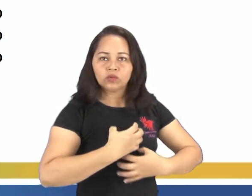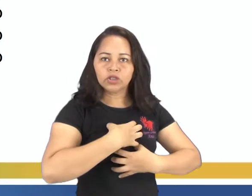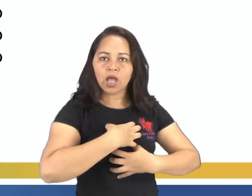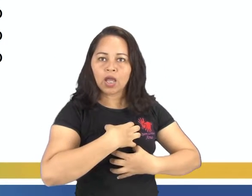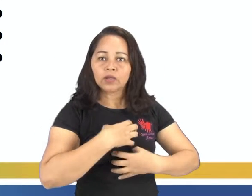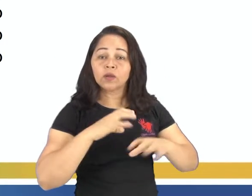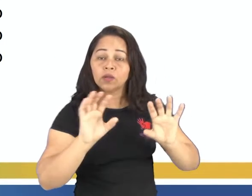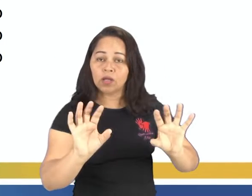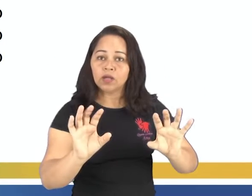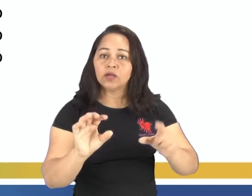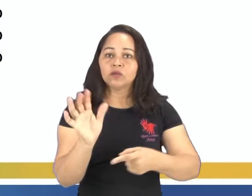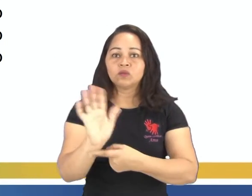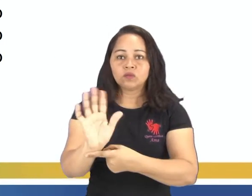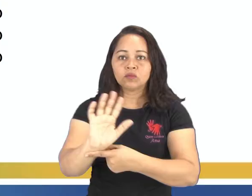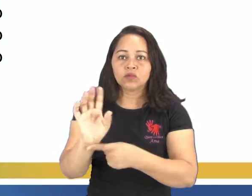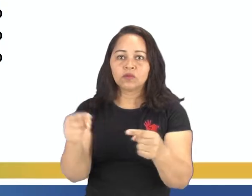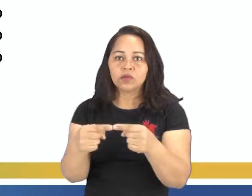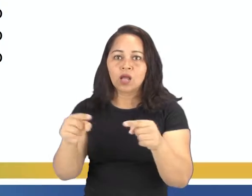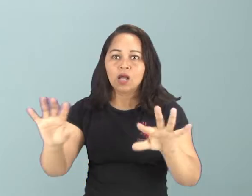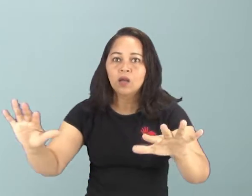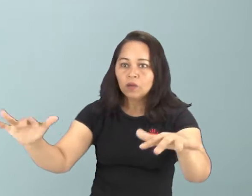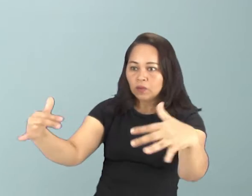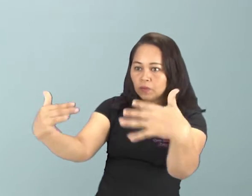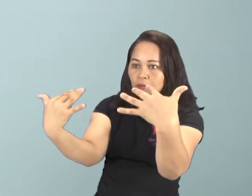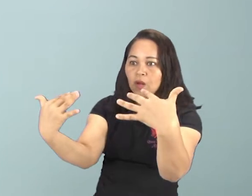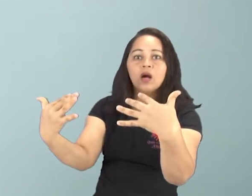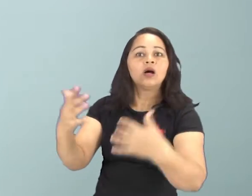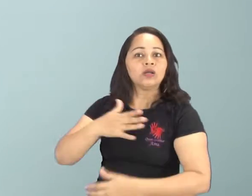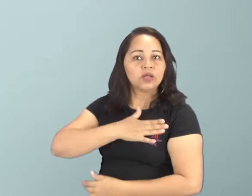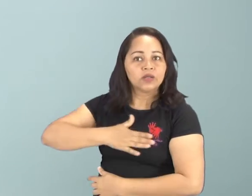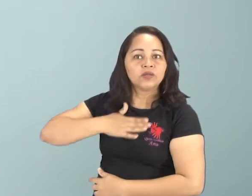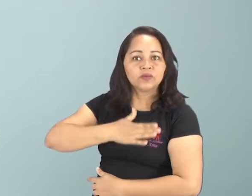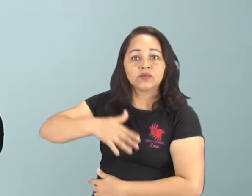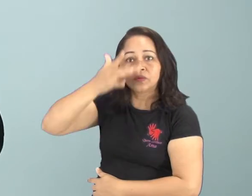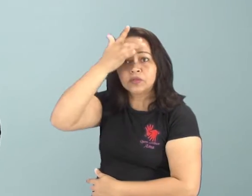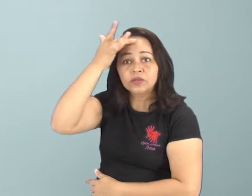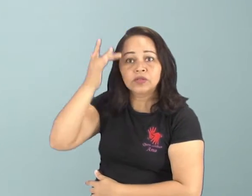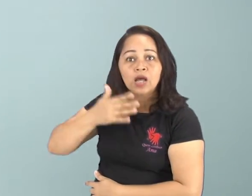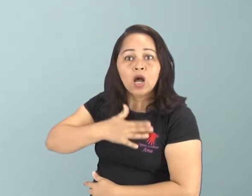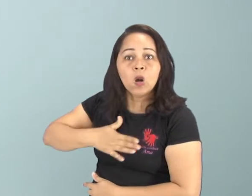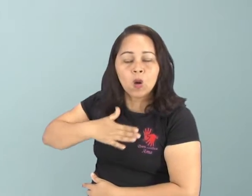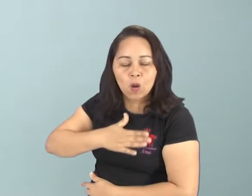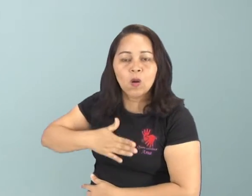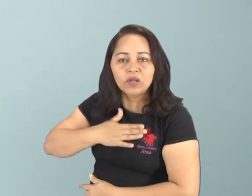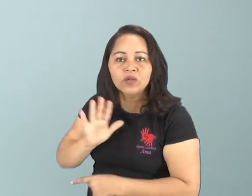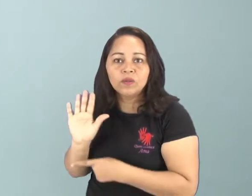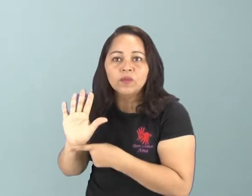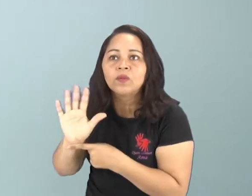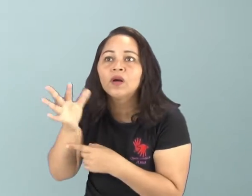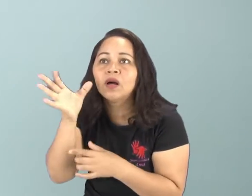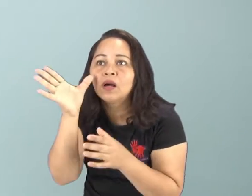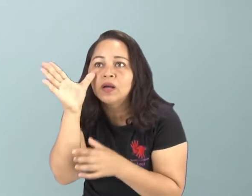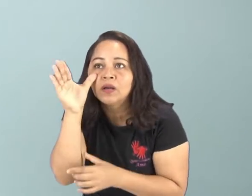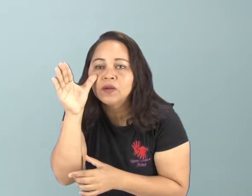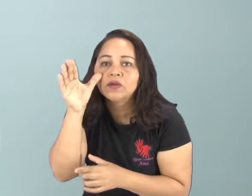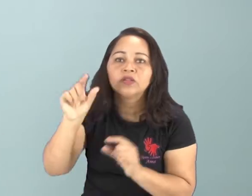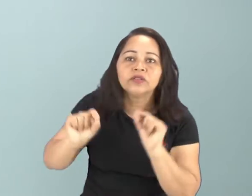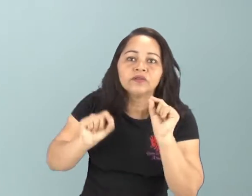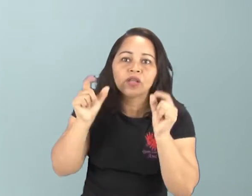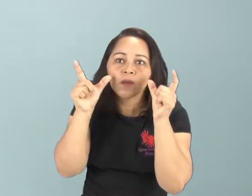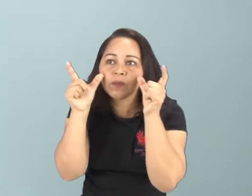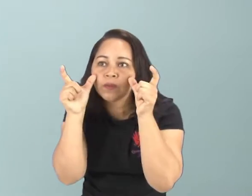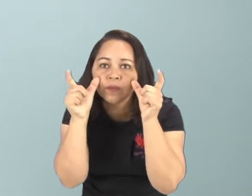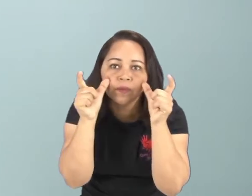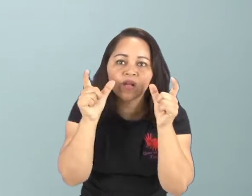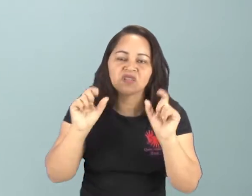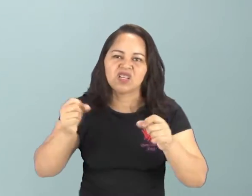características é exatamente o que tem chamado a atenção do público. Então não é mais somente aquelas